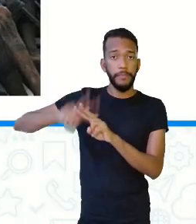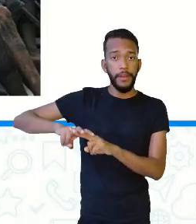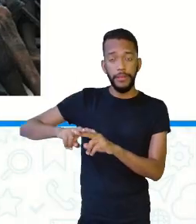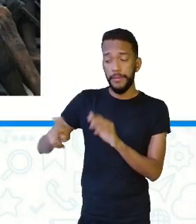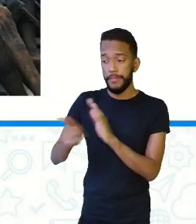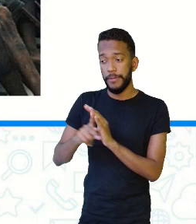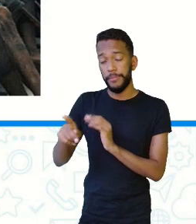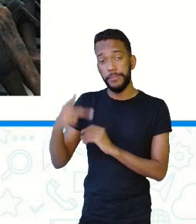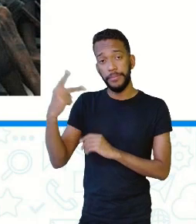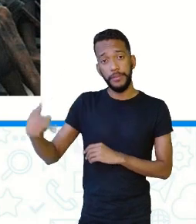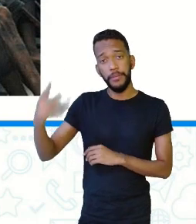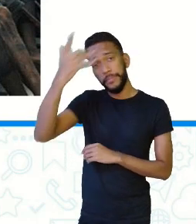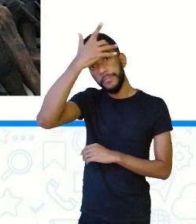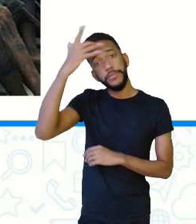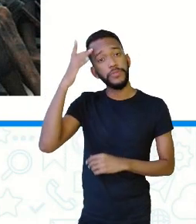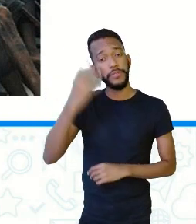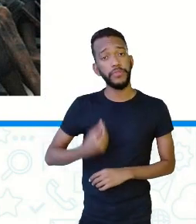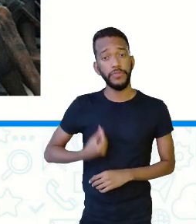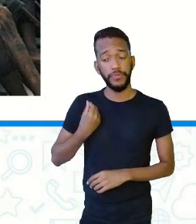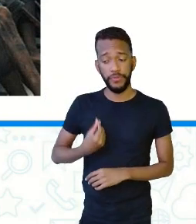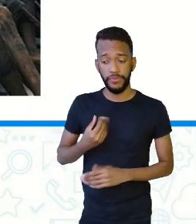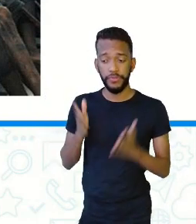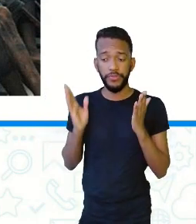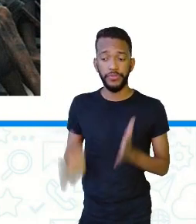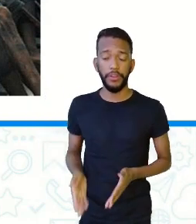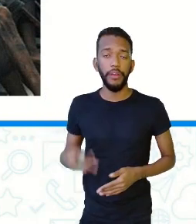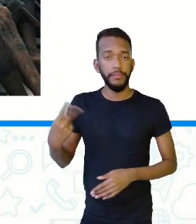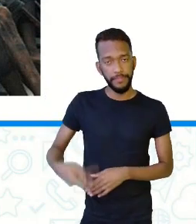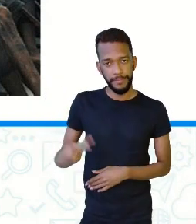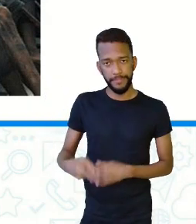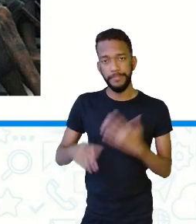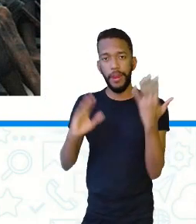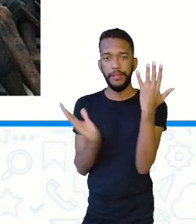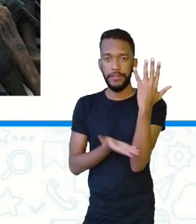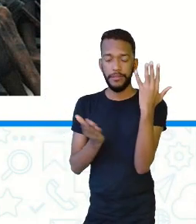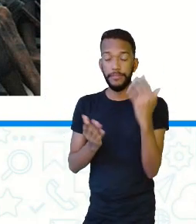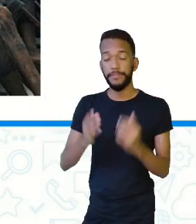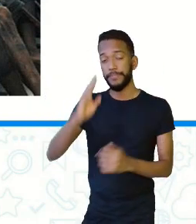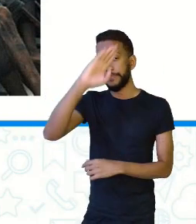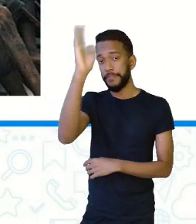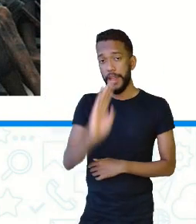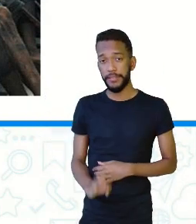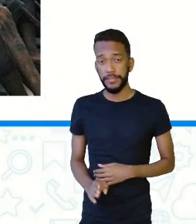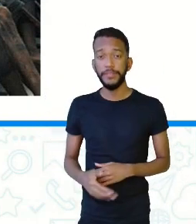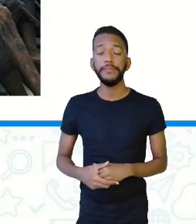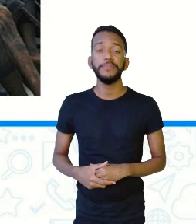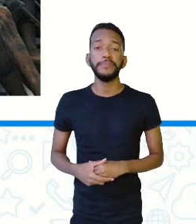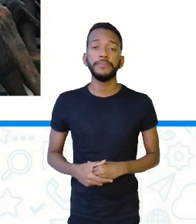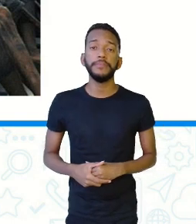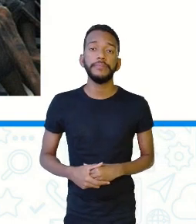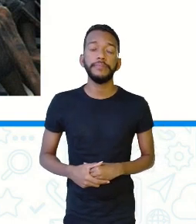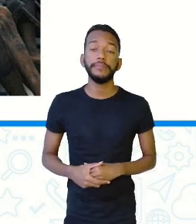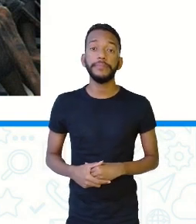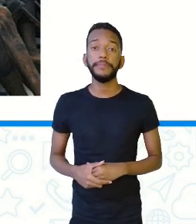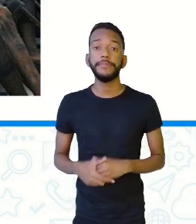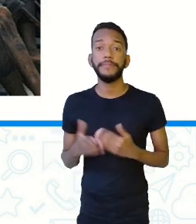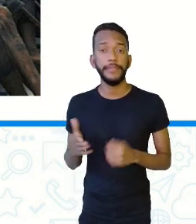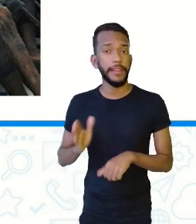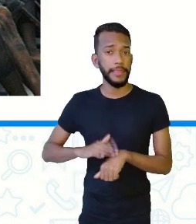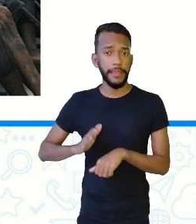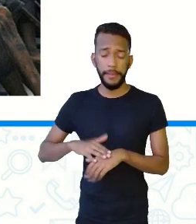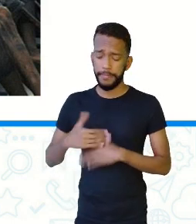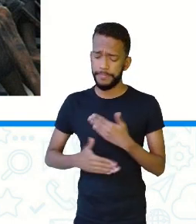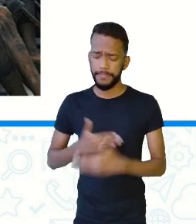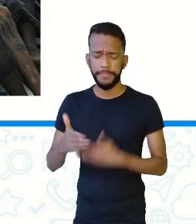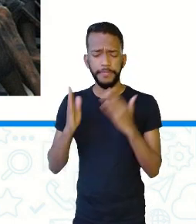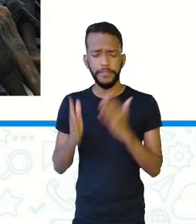pessoas que eram os primeiros habitantes do Brasil. E aí, durante um bom tempo, eles conseguiram